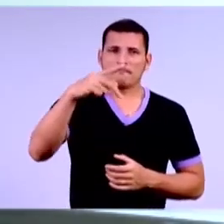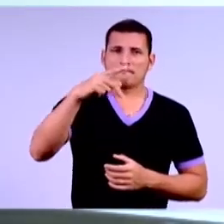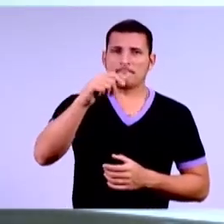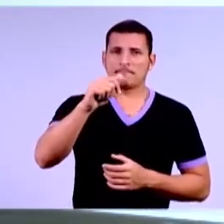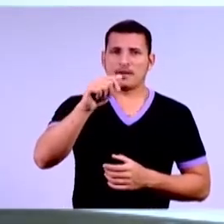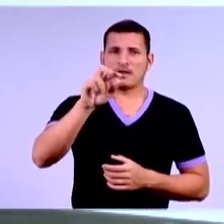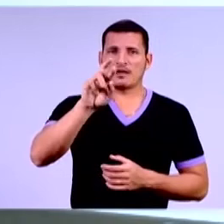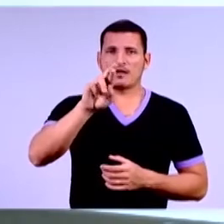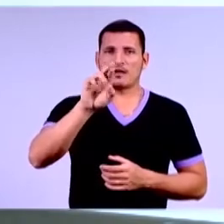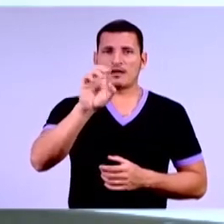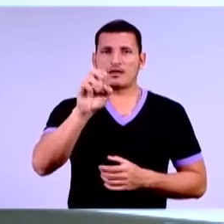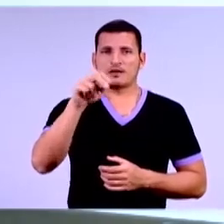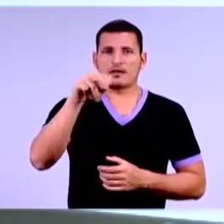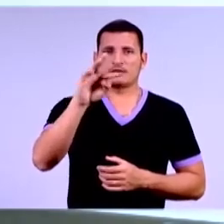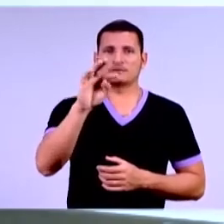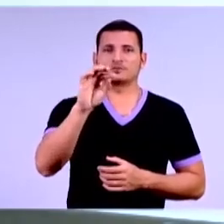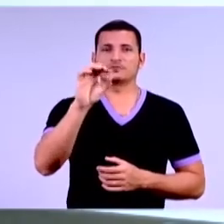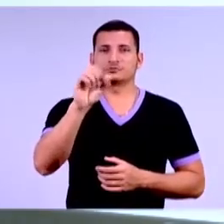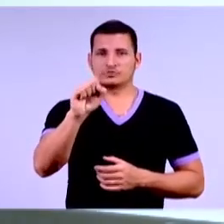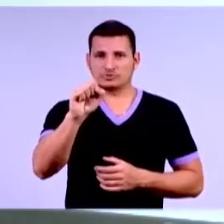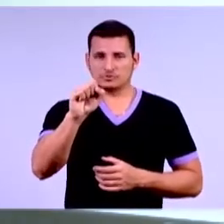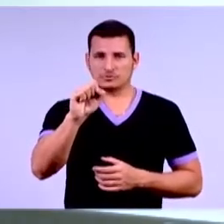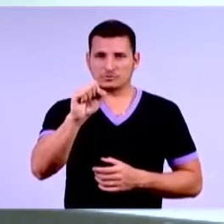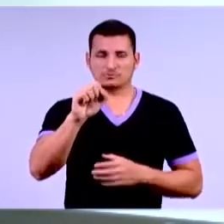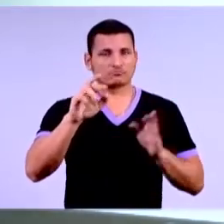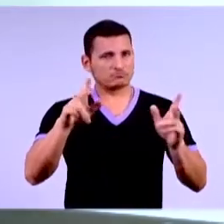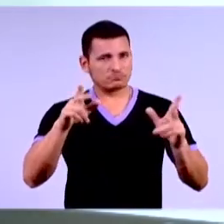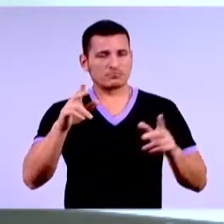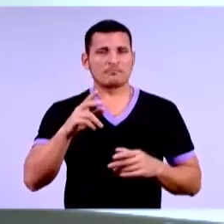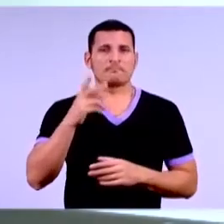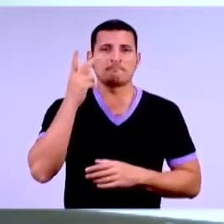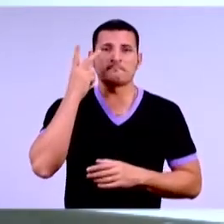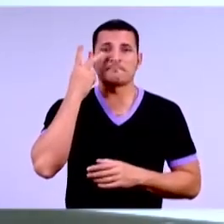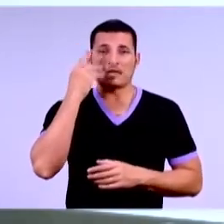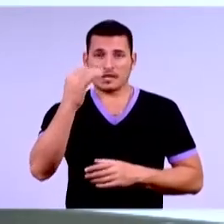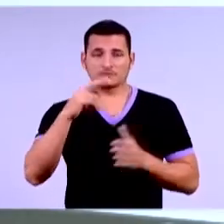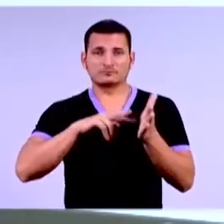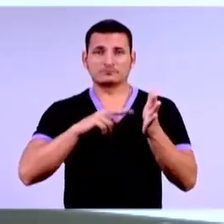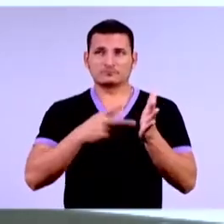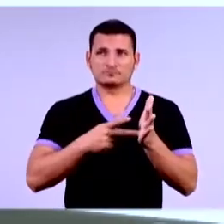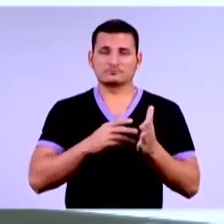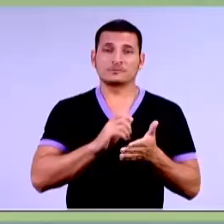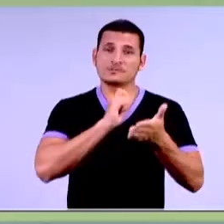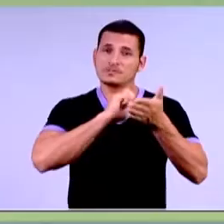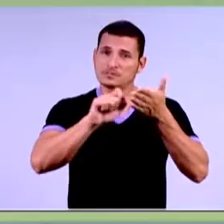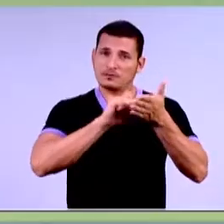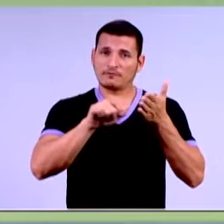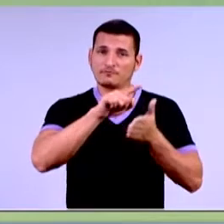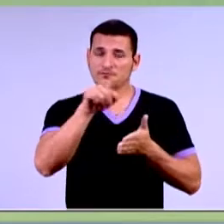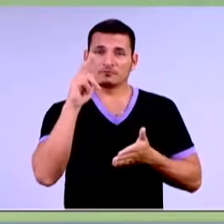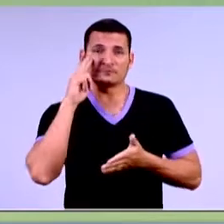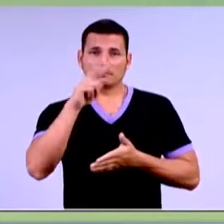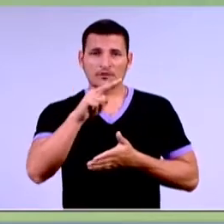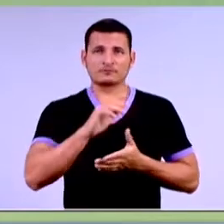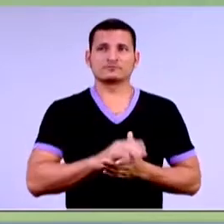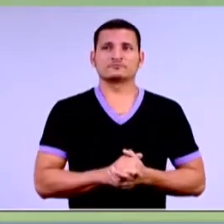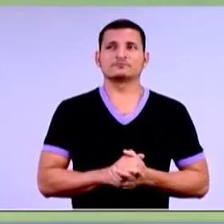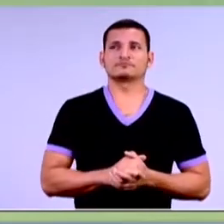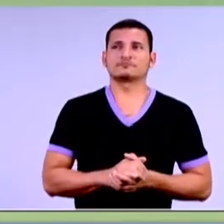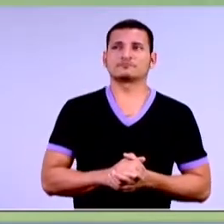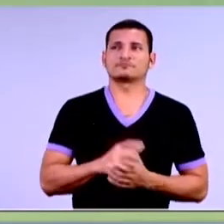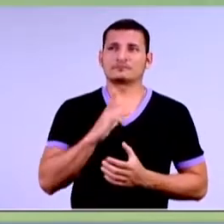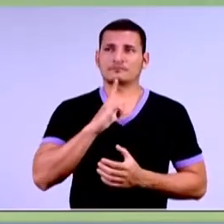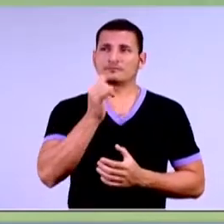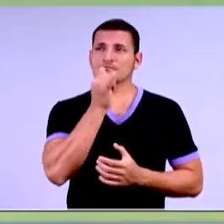significa mas uma outra palavra vou até escrever lá pra vocês labre então nós temos por